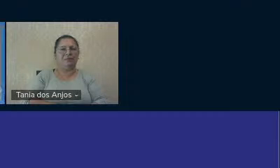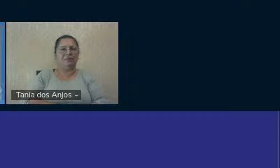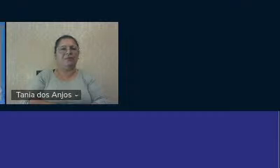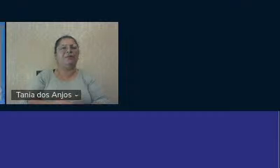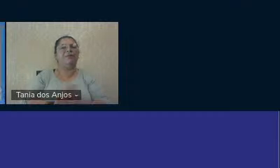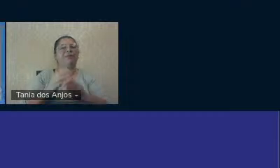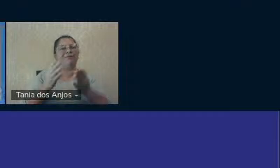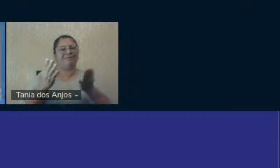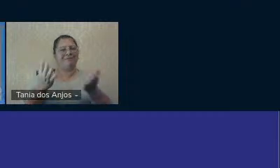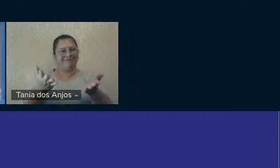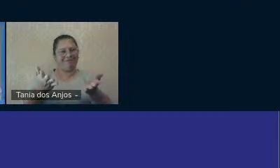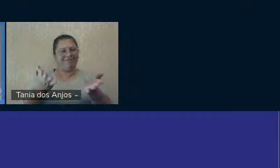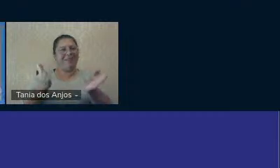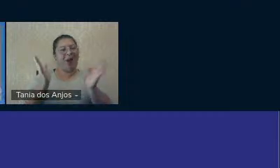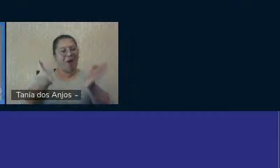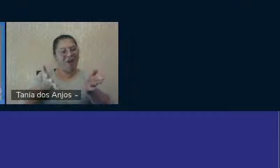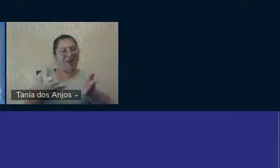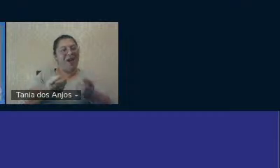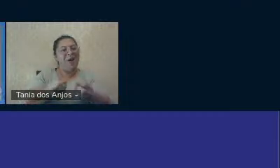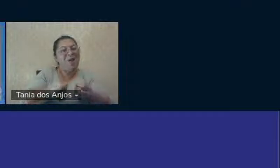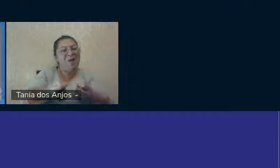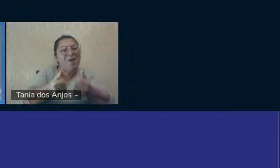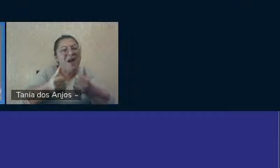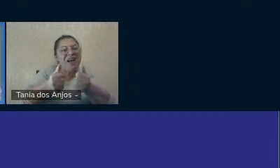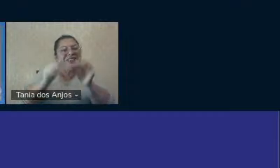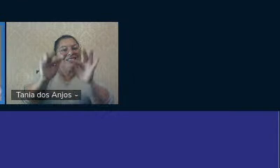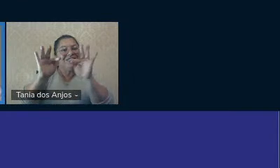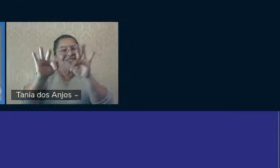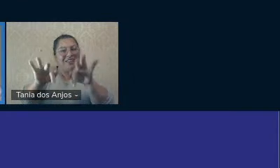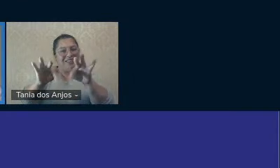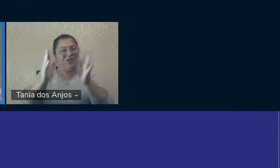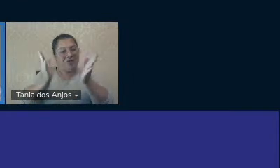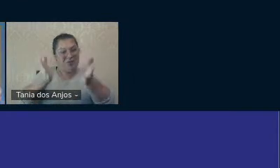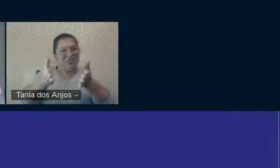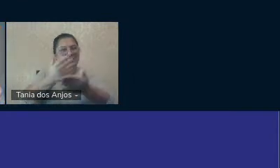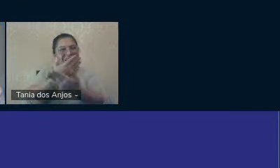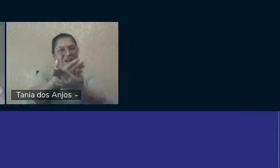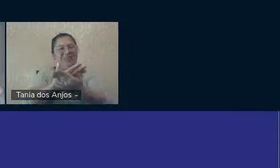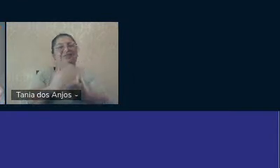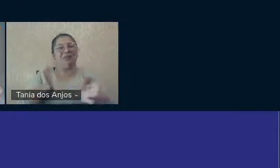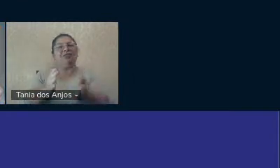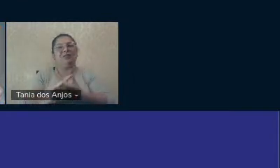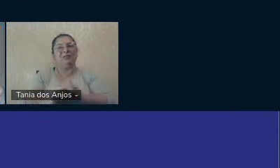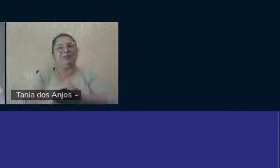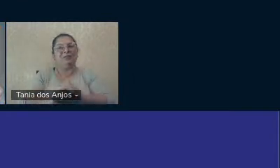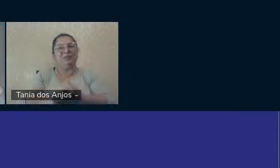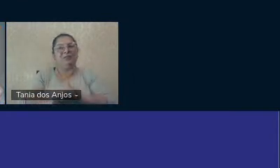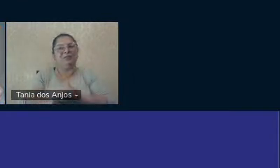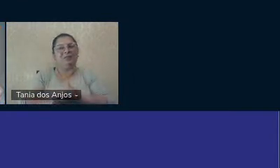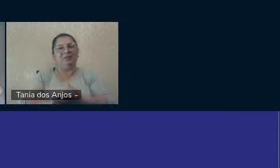Pois é, gente, estamos finalizando nosso módulo, né, hoje.